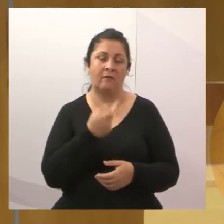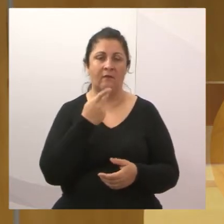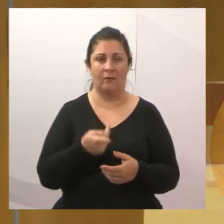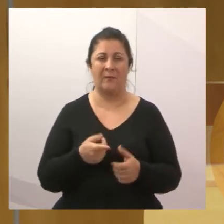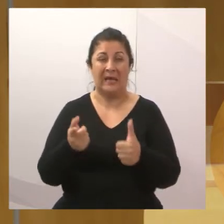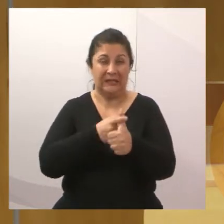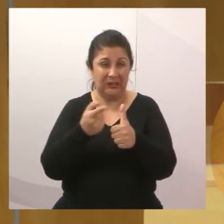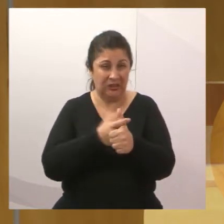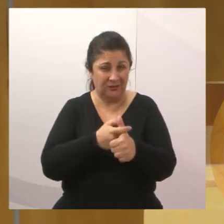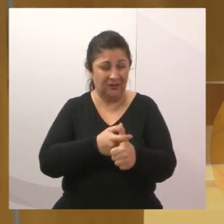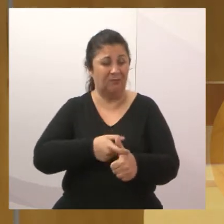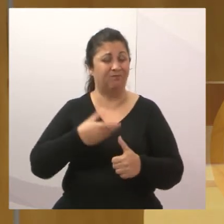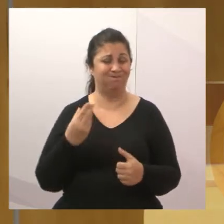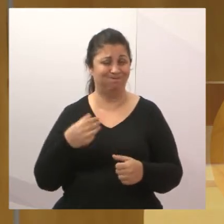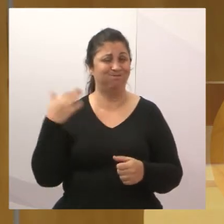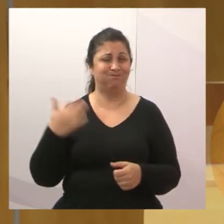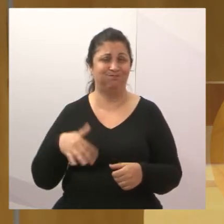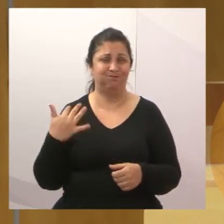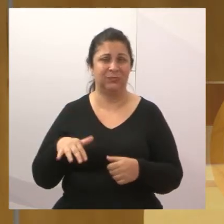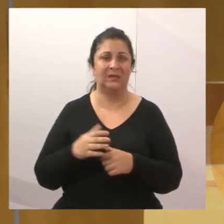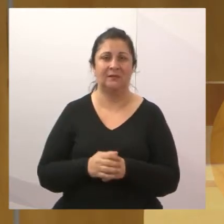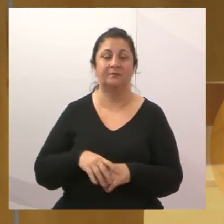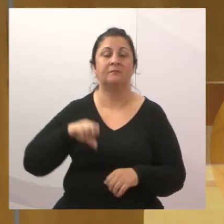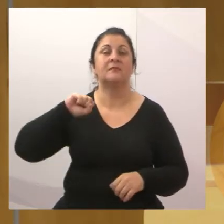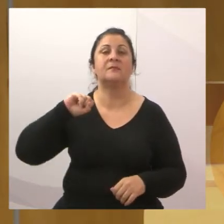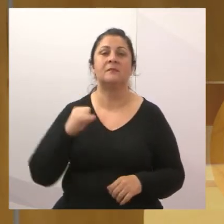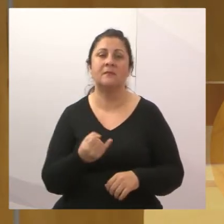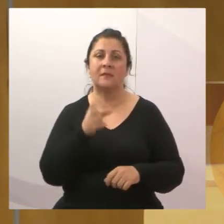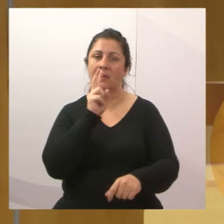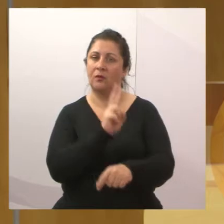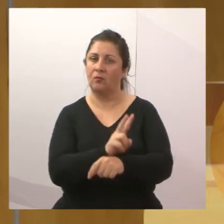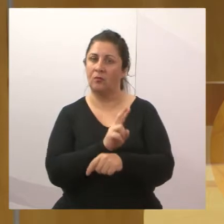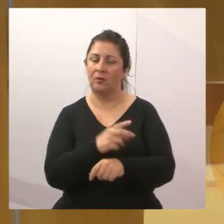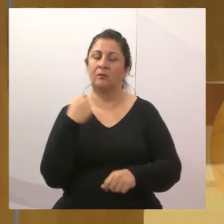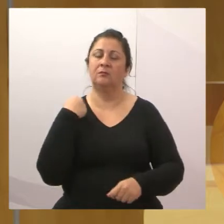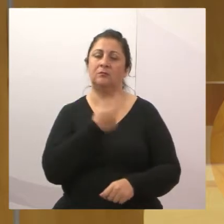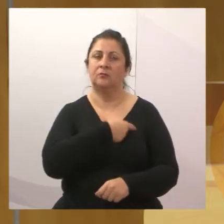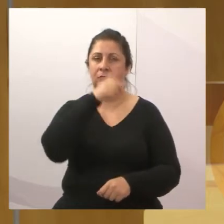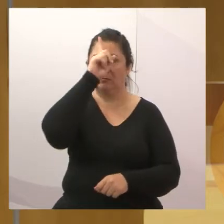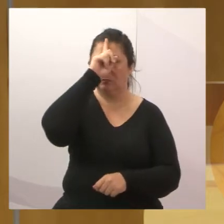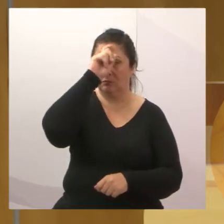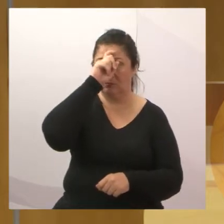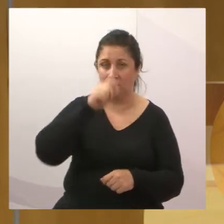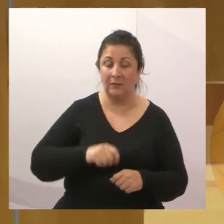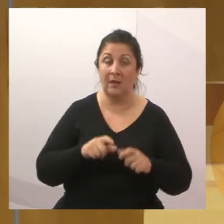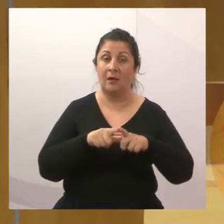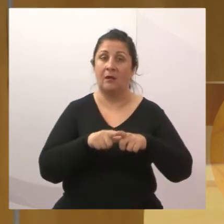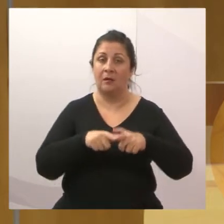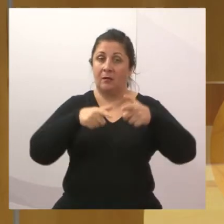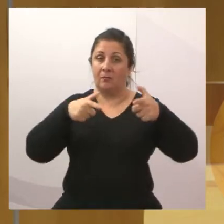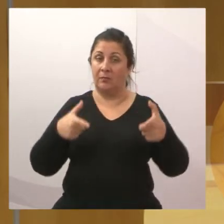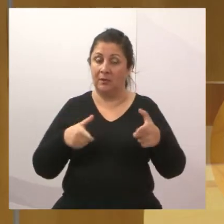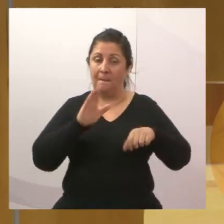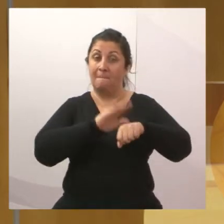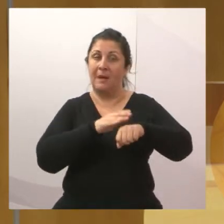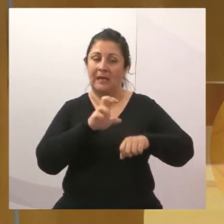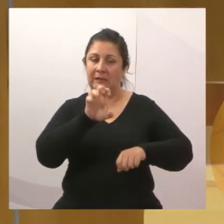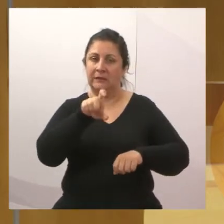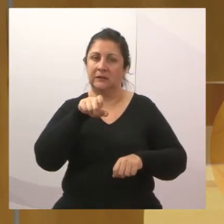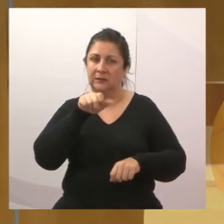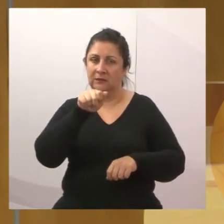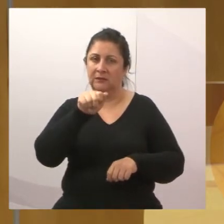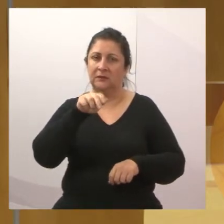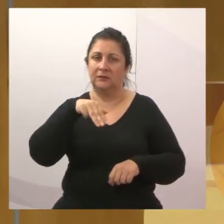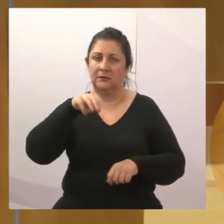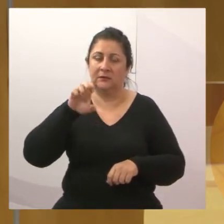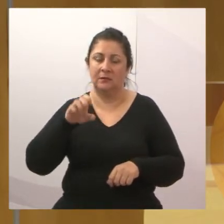dívida. Então, se a gente cuidar bem do hospital que nós temos, com manutenção, ampliação de exames, então